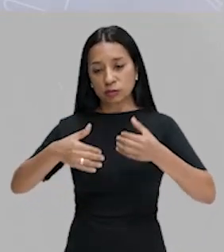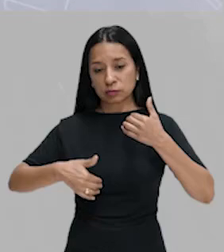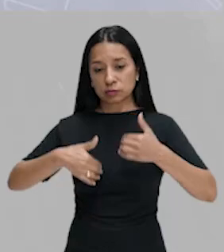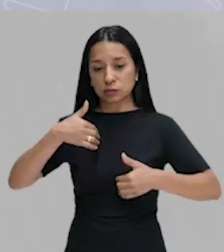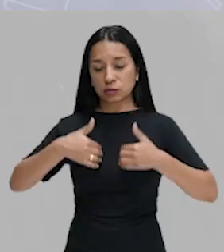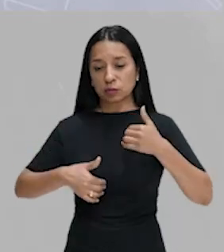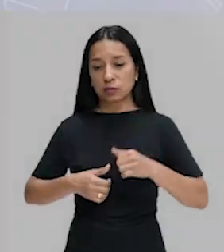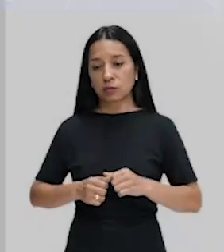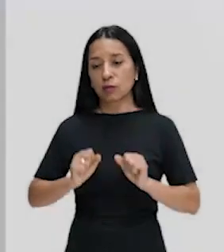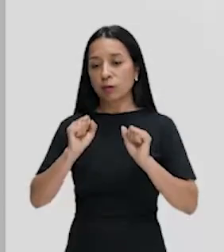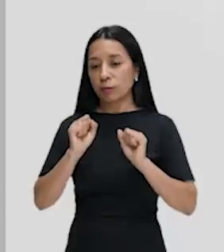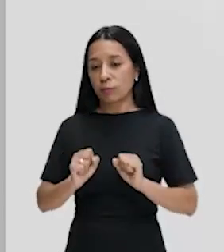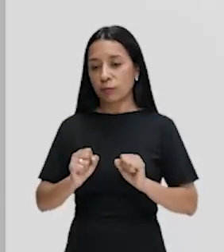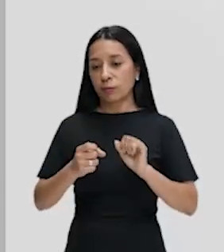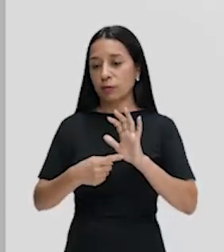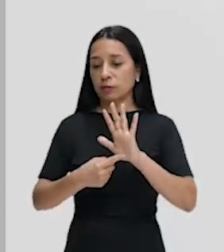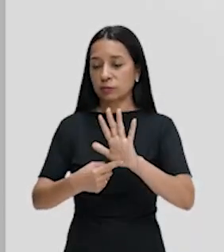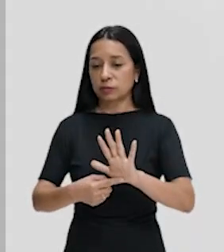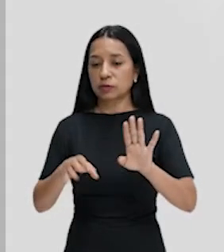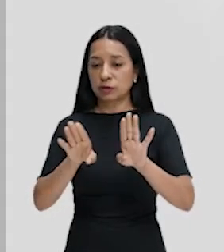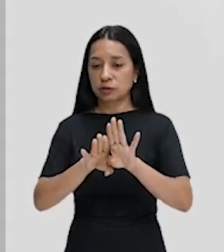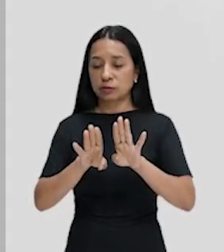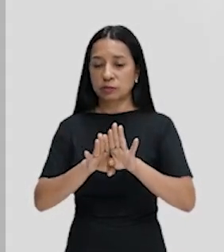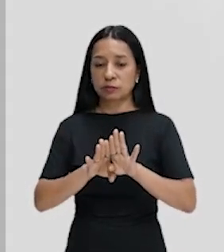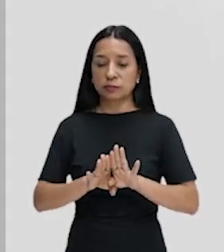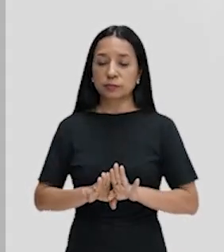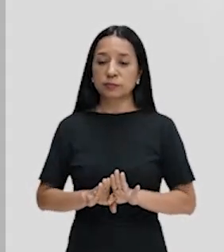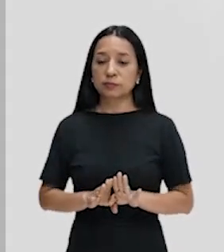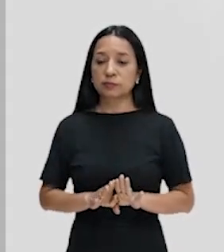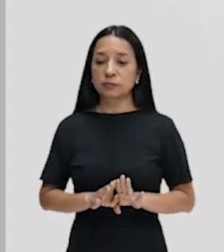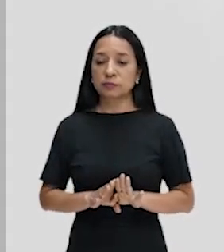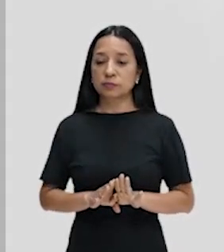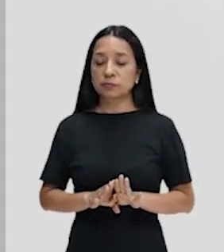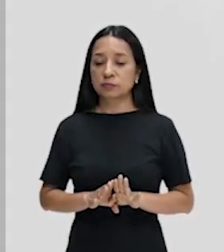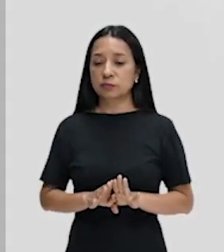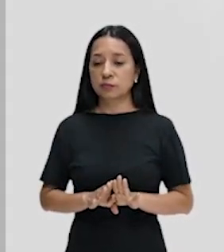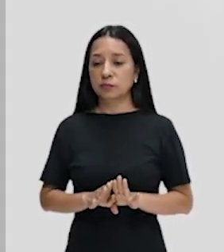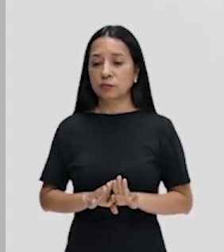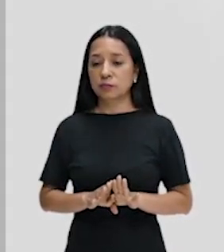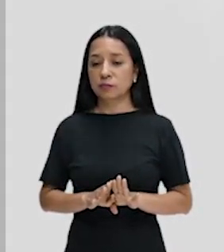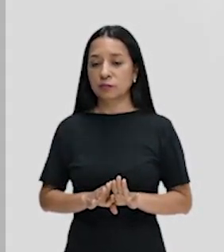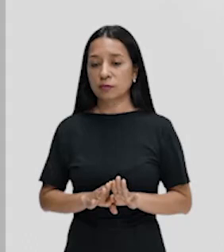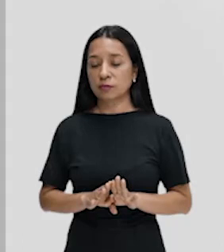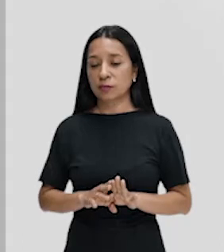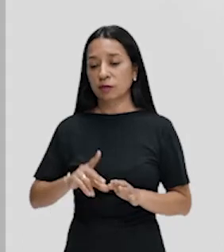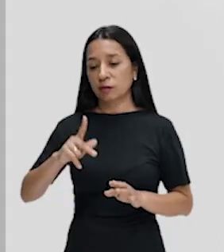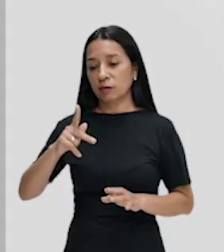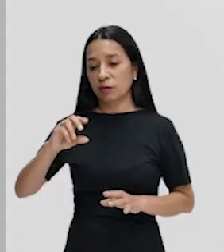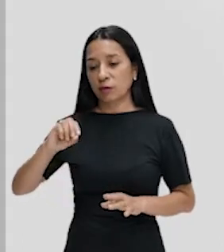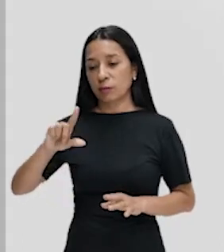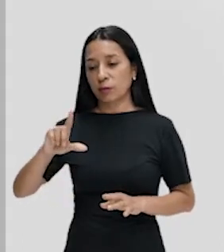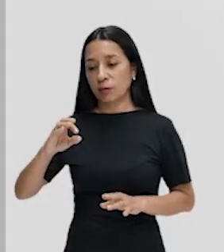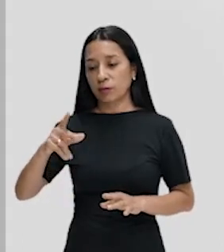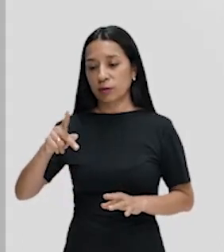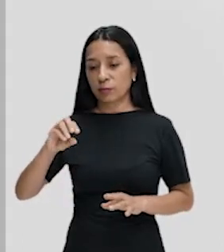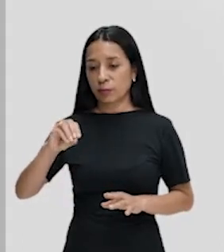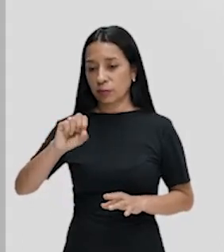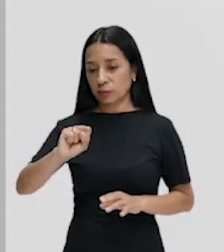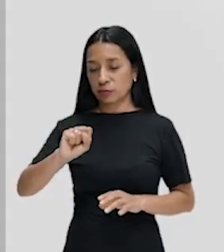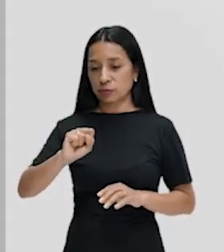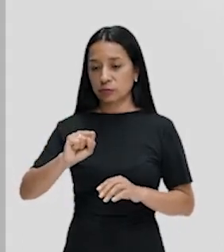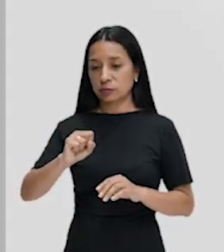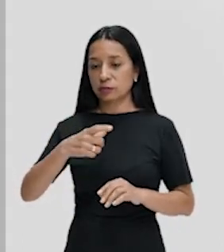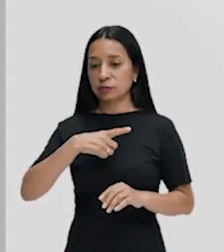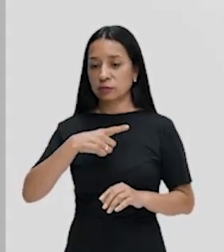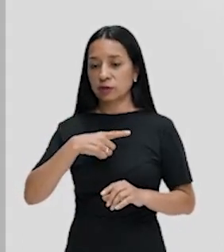pode mencionar também, além de ser formados por animais que são pólipos e medusas,